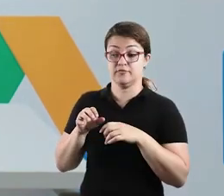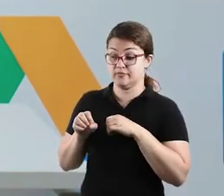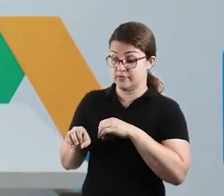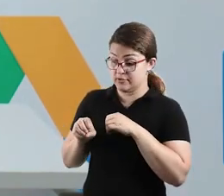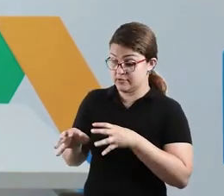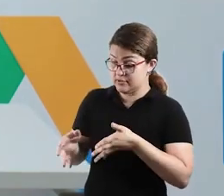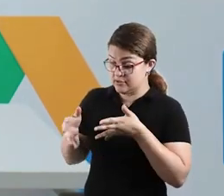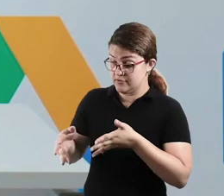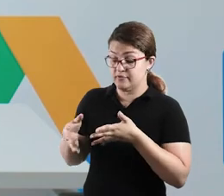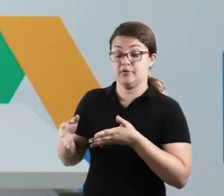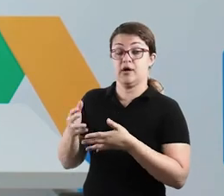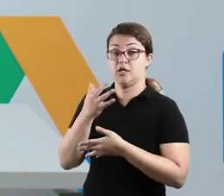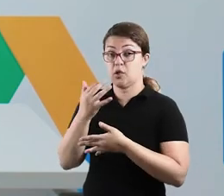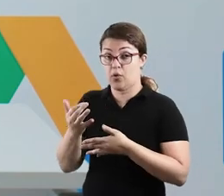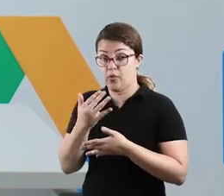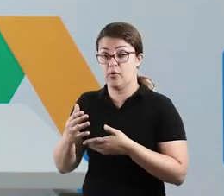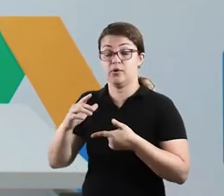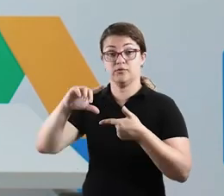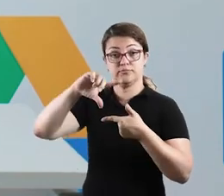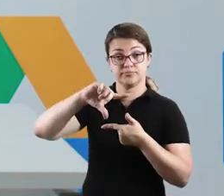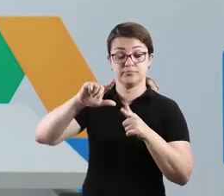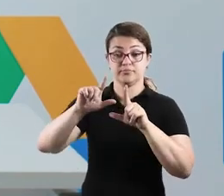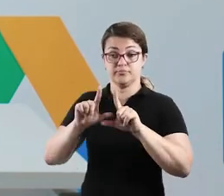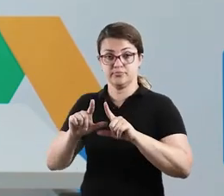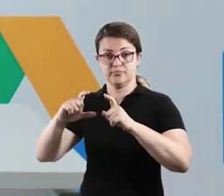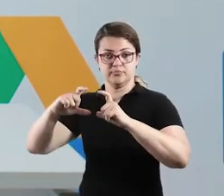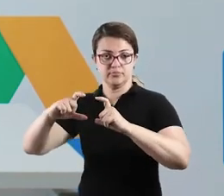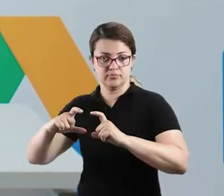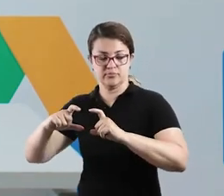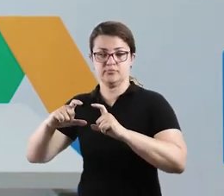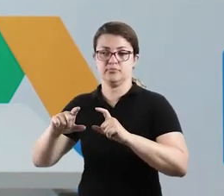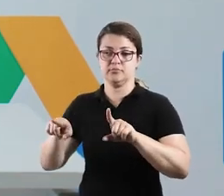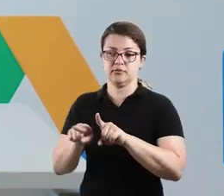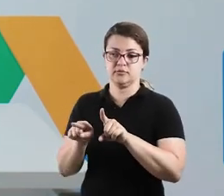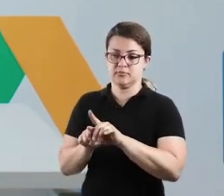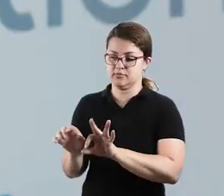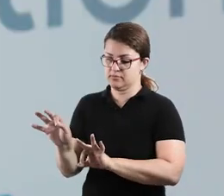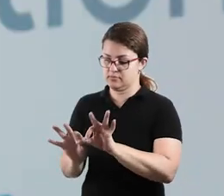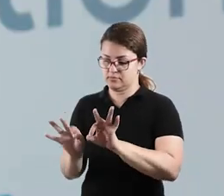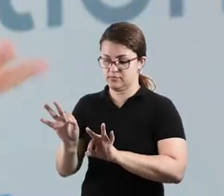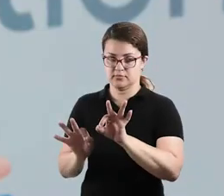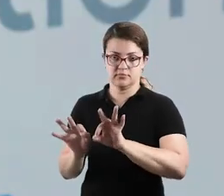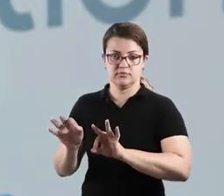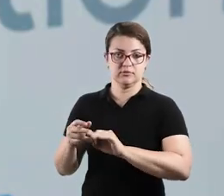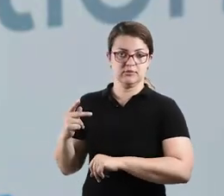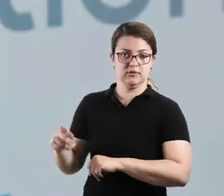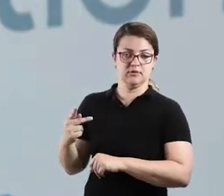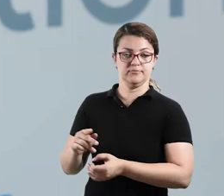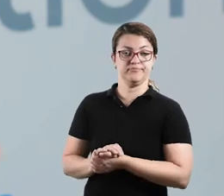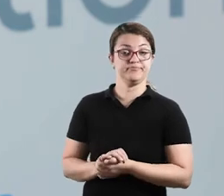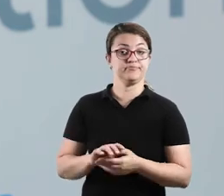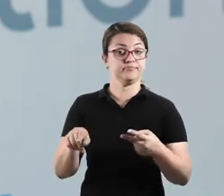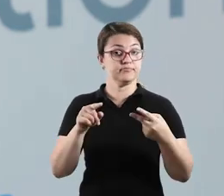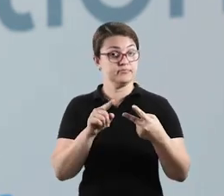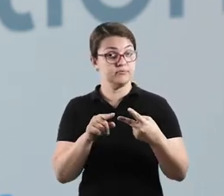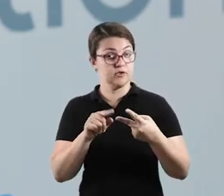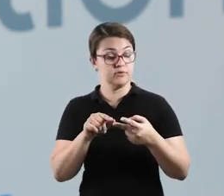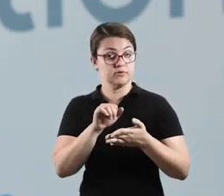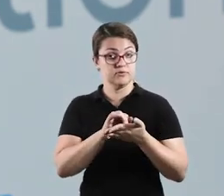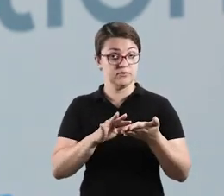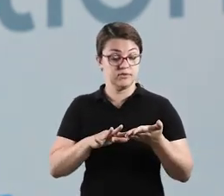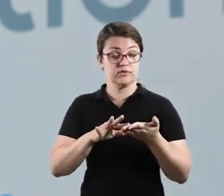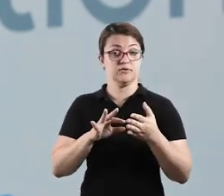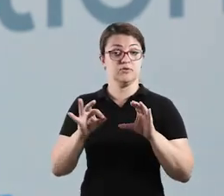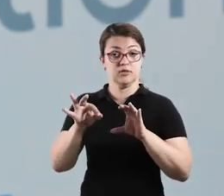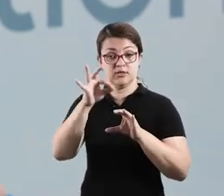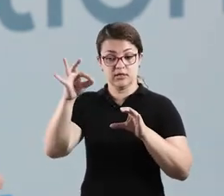cores, as formas e a criatividade da criança na hora dela montar a estrutura dela. A segunda atividade é o alinhavo com